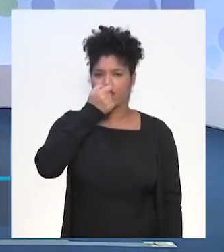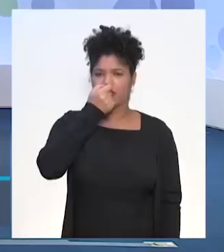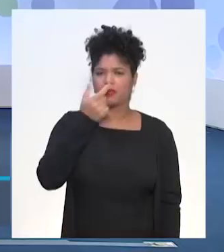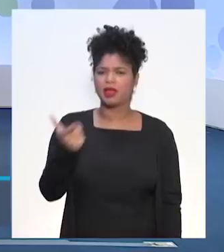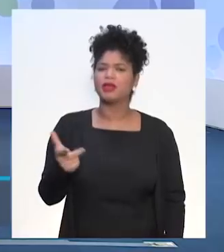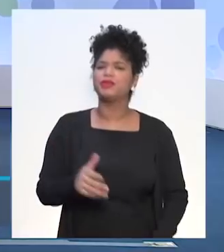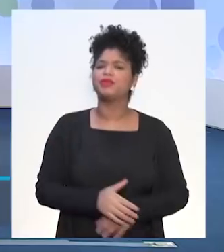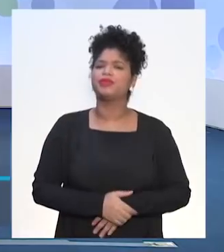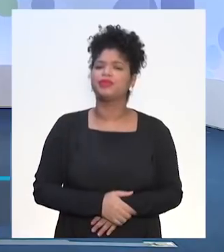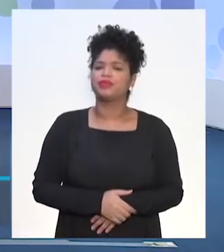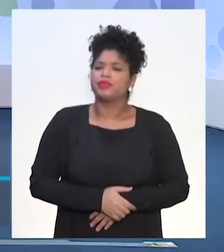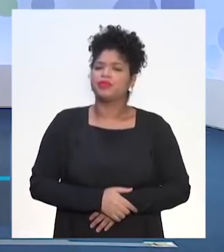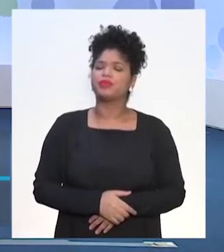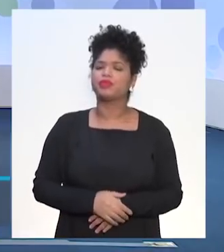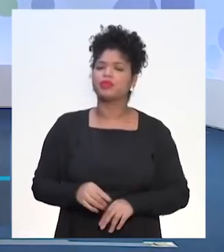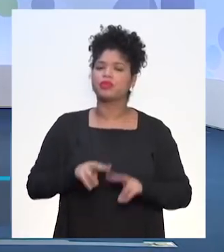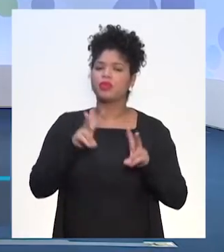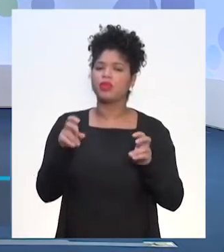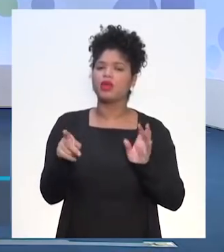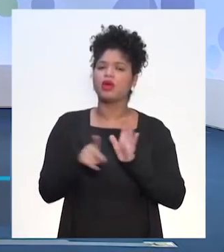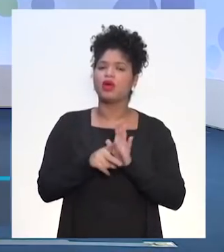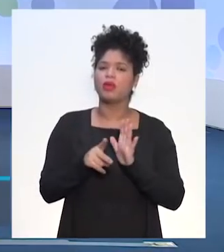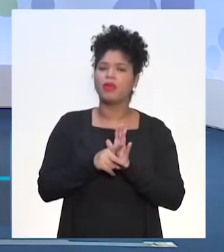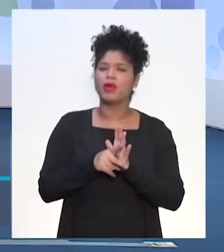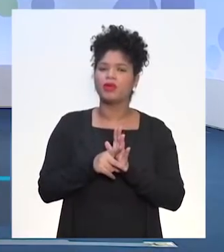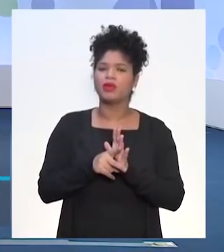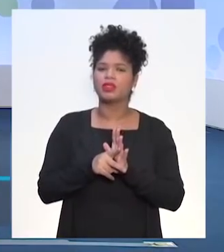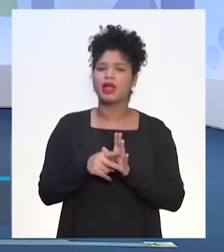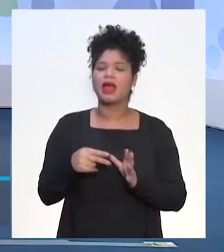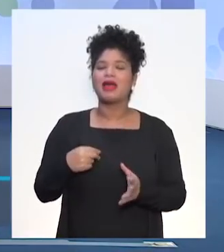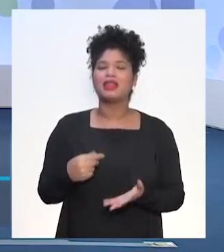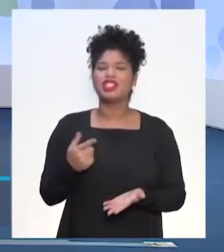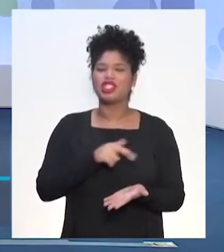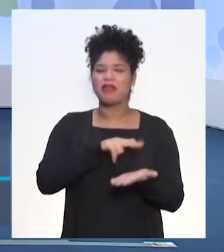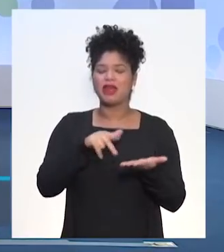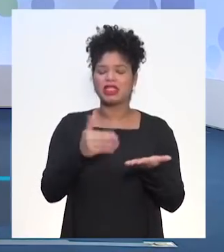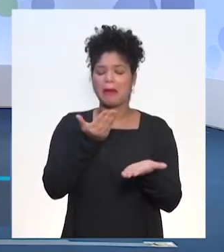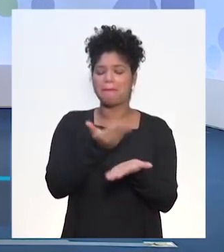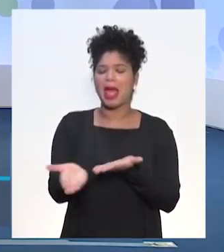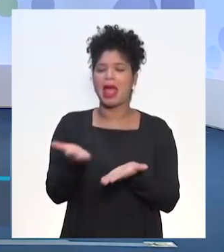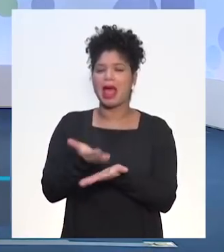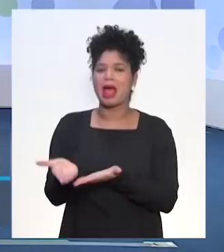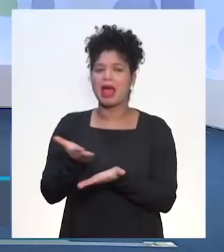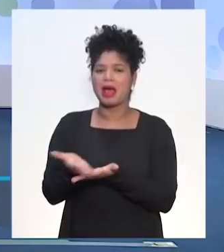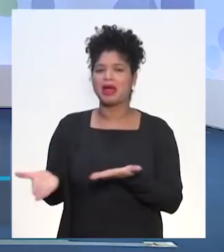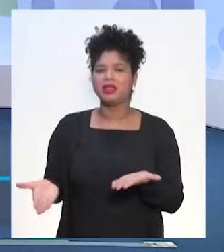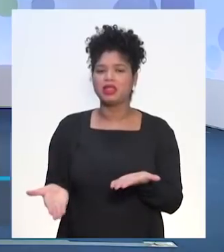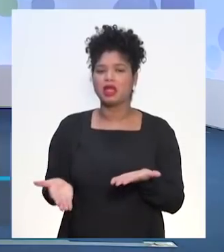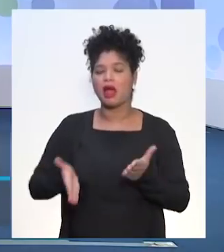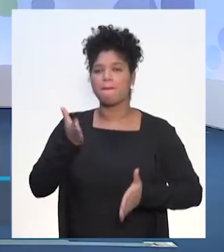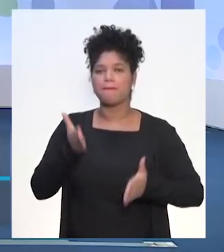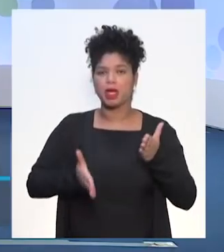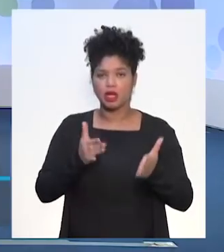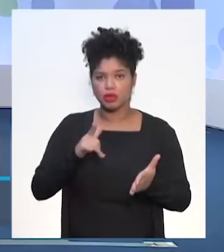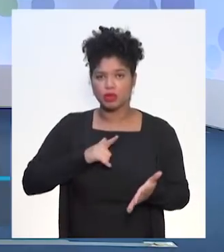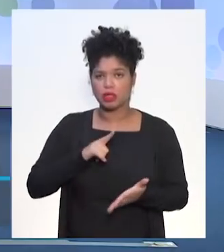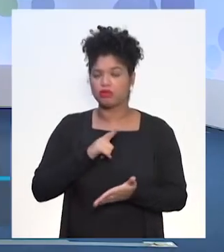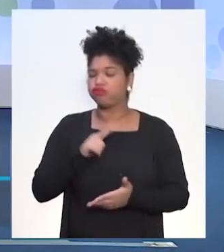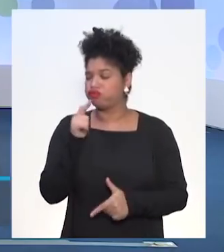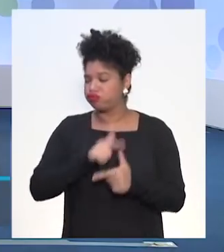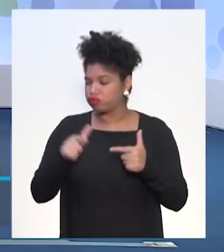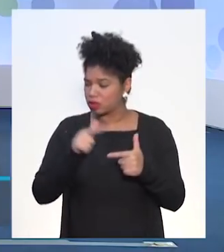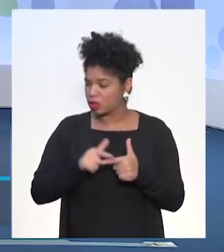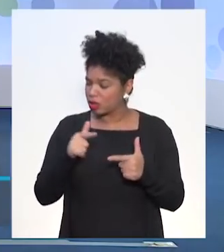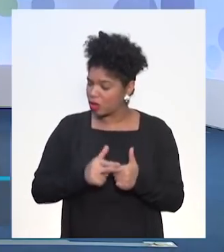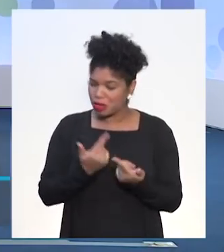angústia, essa questão, essa ressaca de um período extremamente conturbado de crise, levam